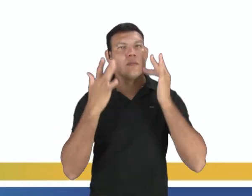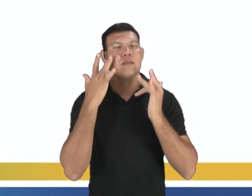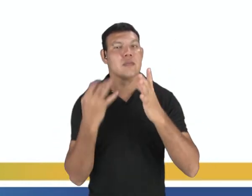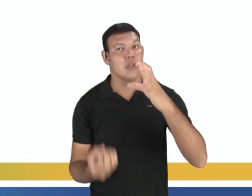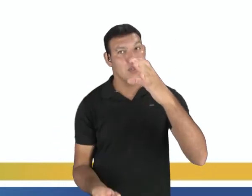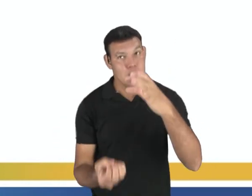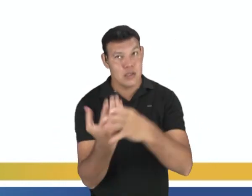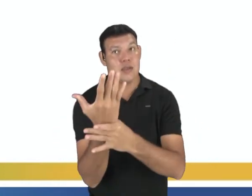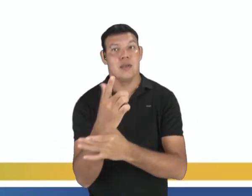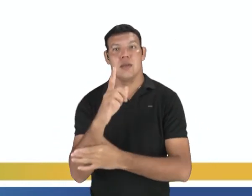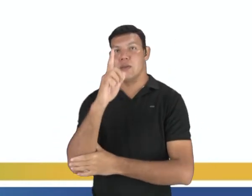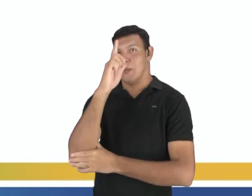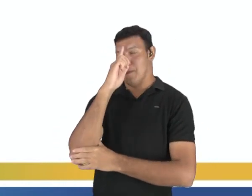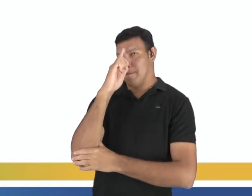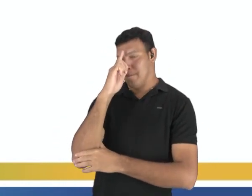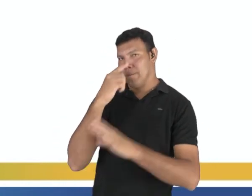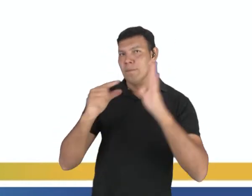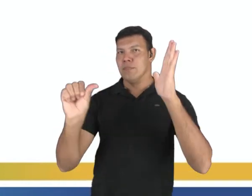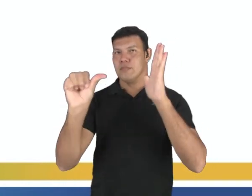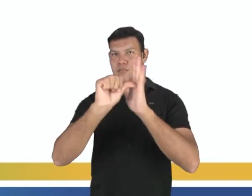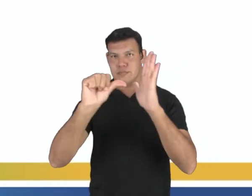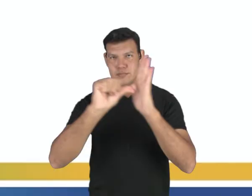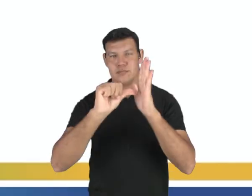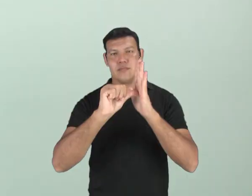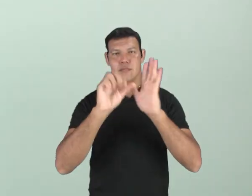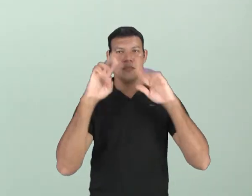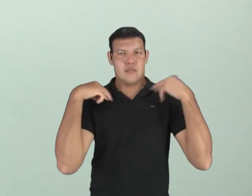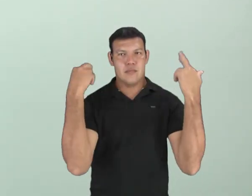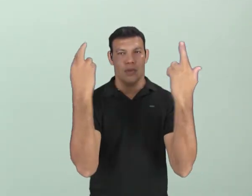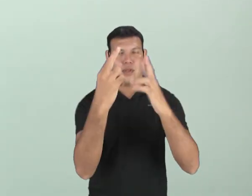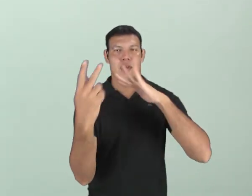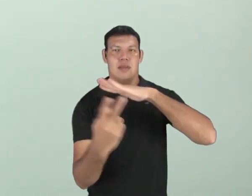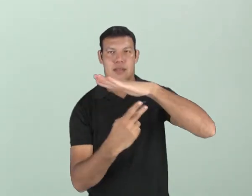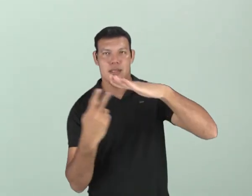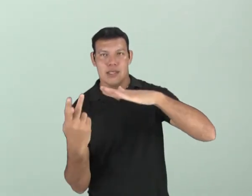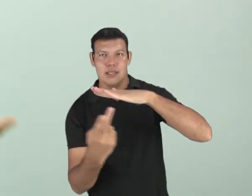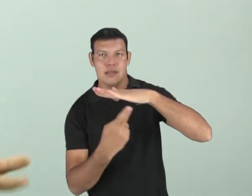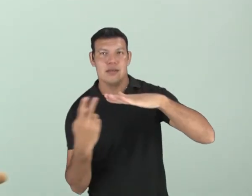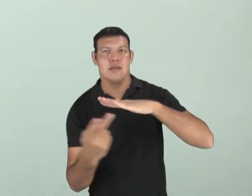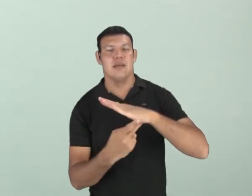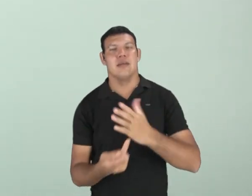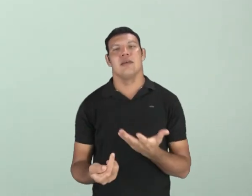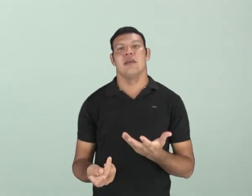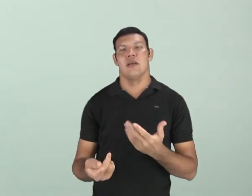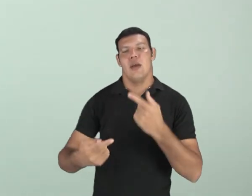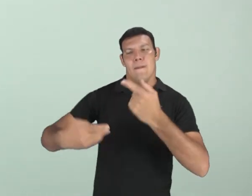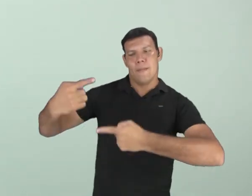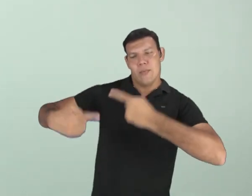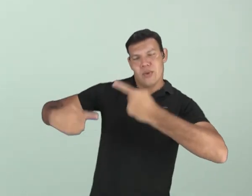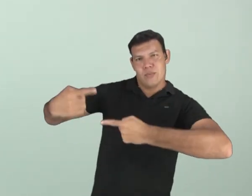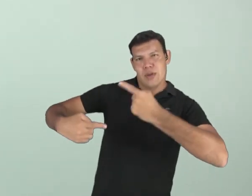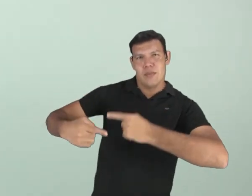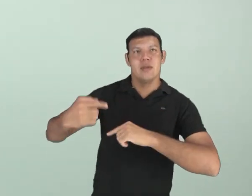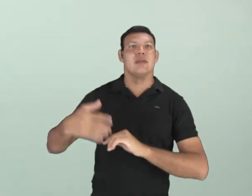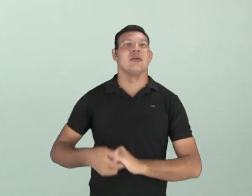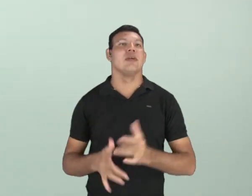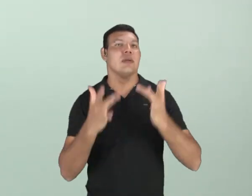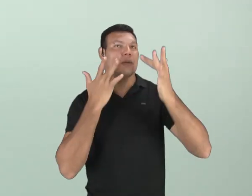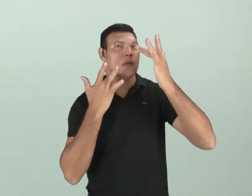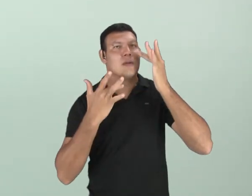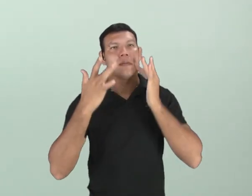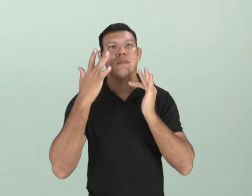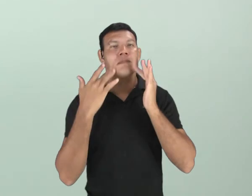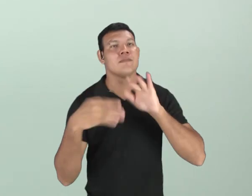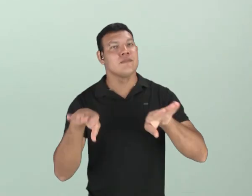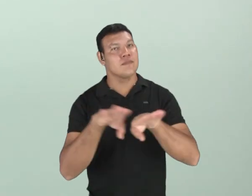porque os atenienses, né, eles se reuniam na praça pública, né, eles filosofavam, então a partir dali a gente tem o teatro e também